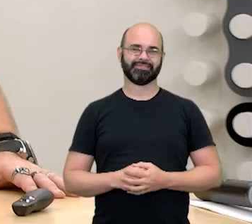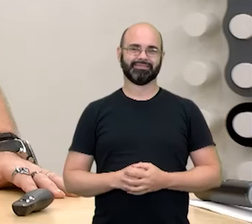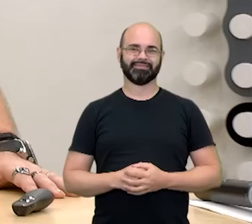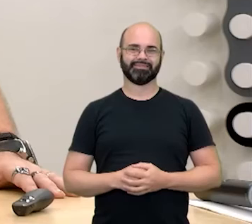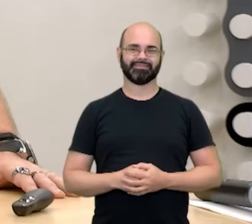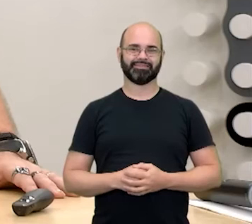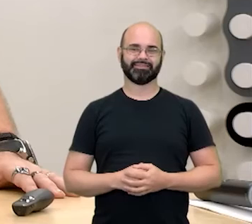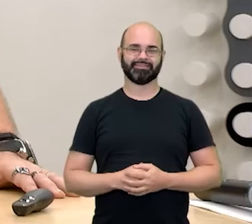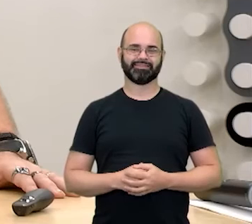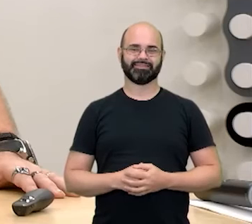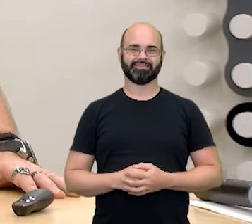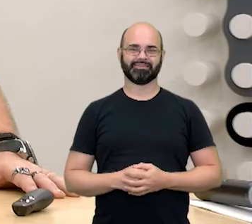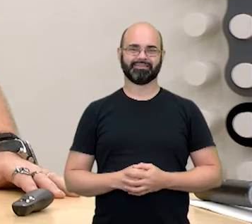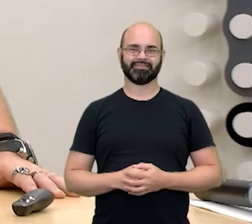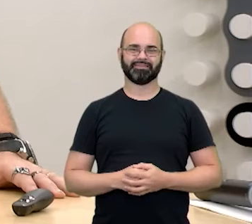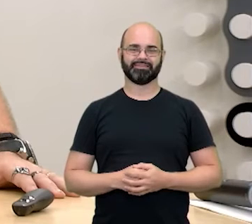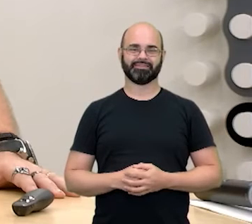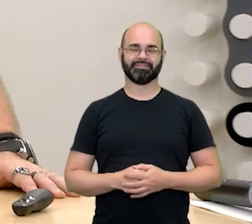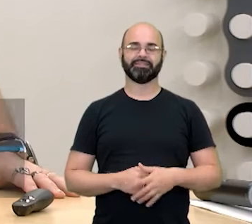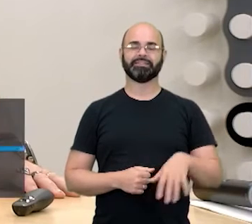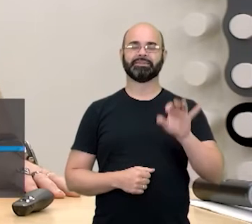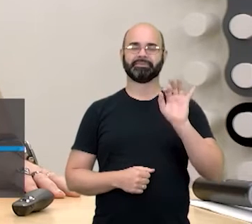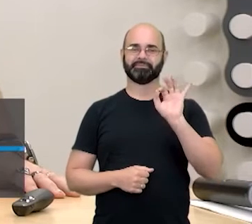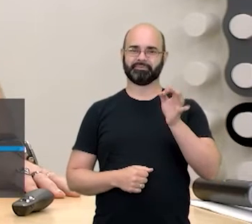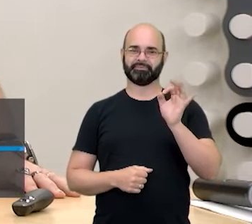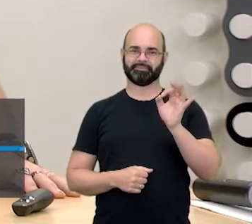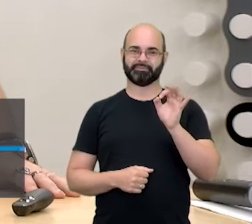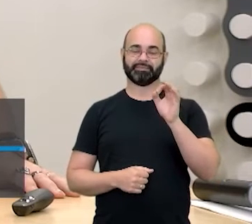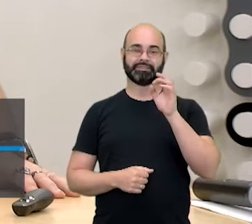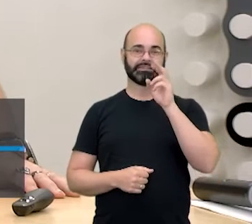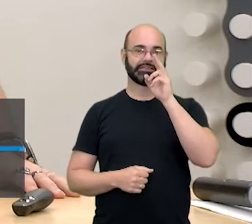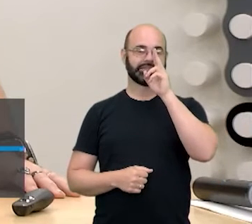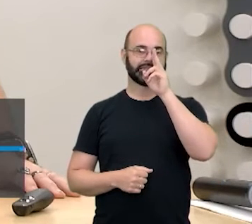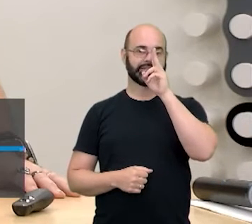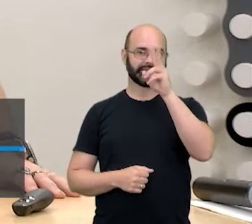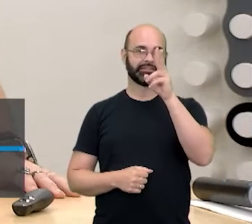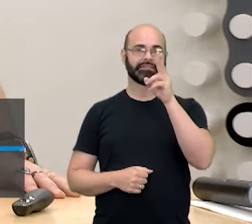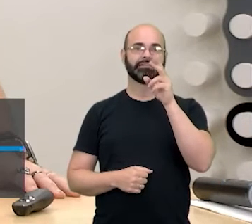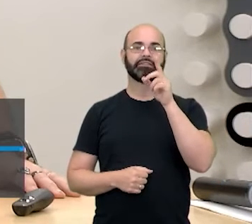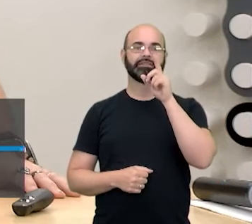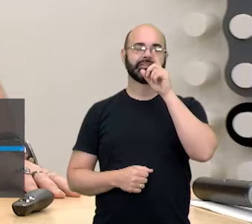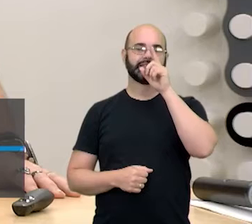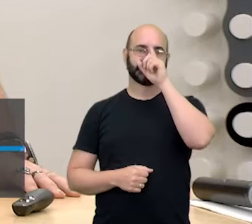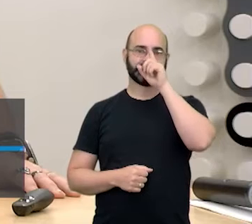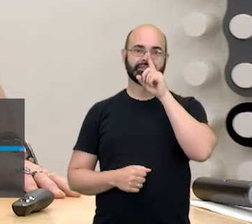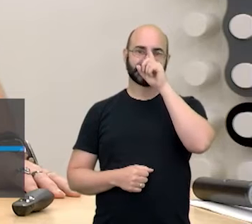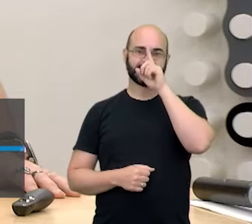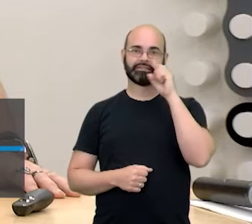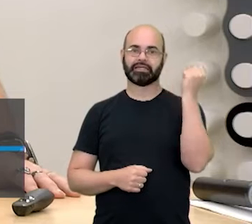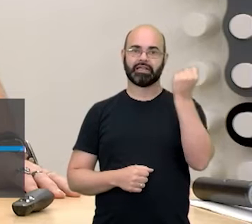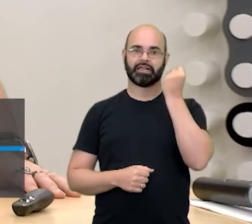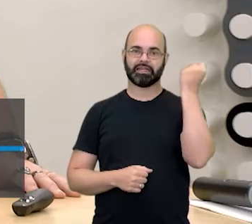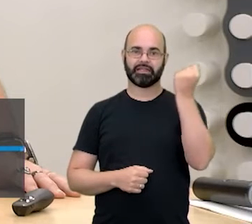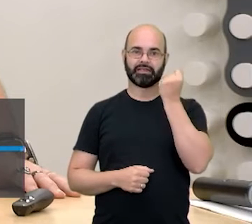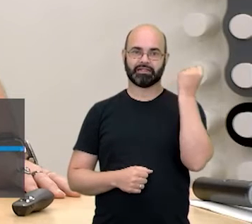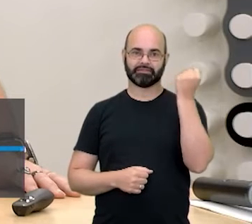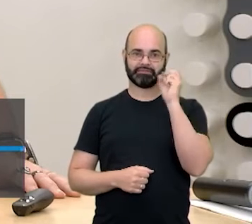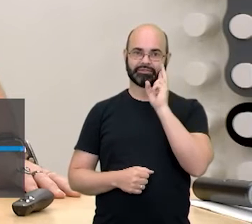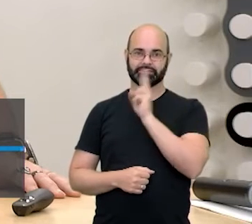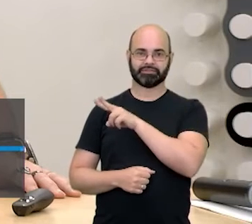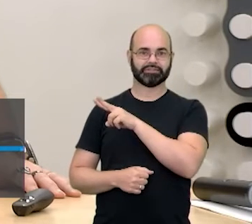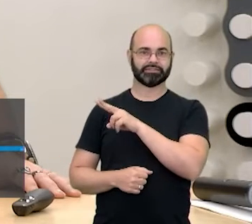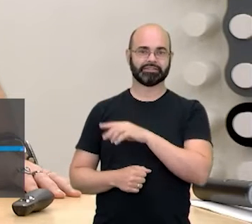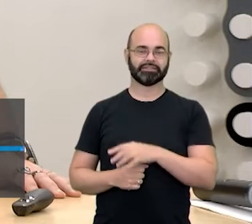É isso aí, então a gente viu, né, o quanto é grave nessa situação aí da apresentação das mudanças climáticas que